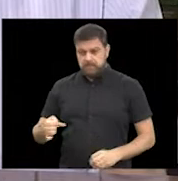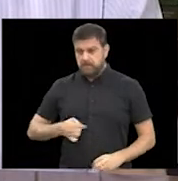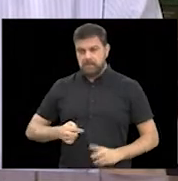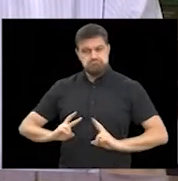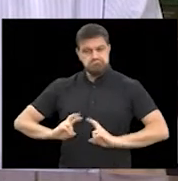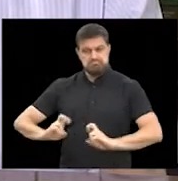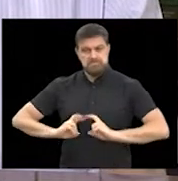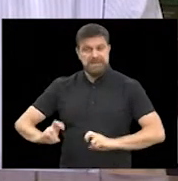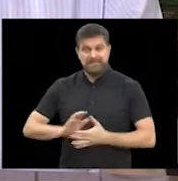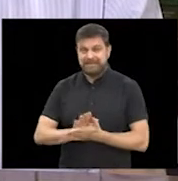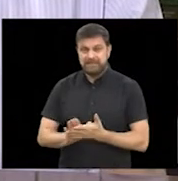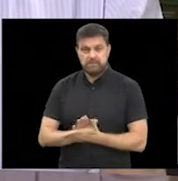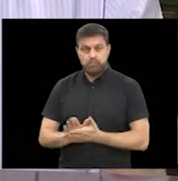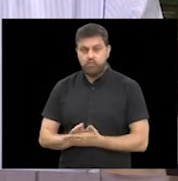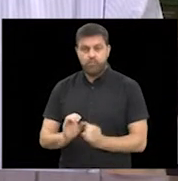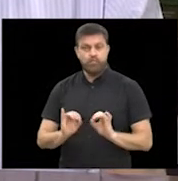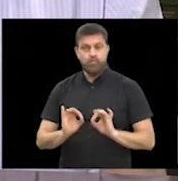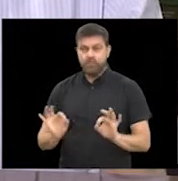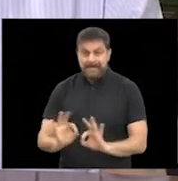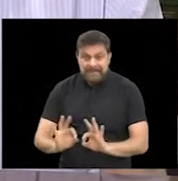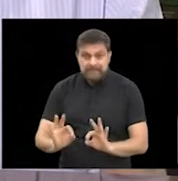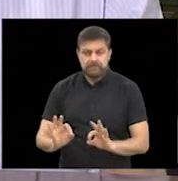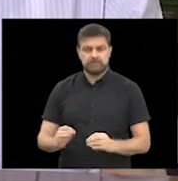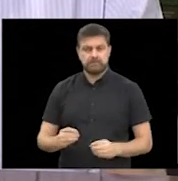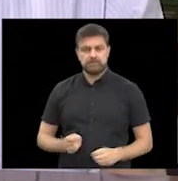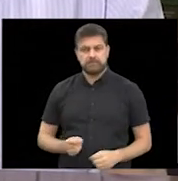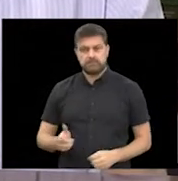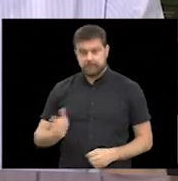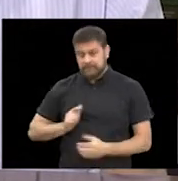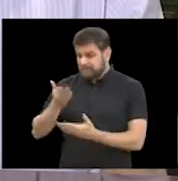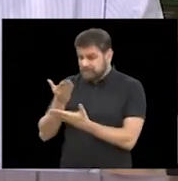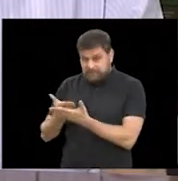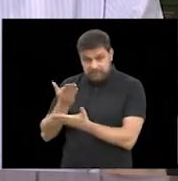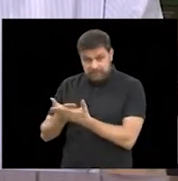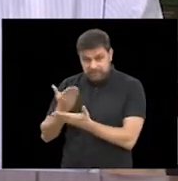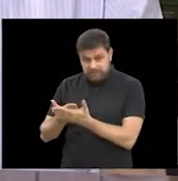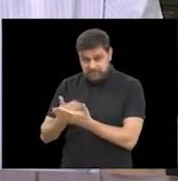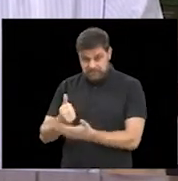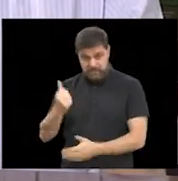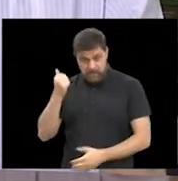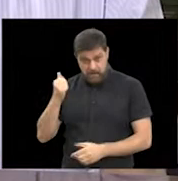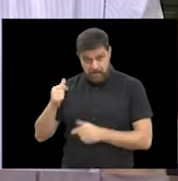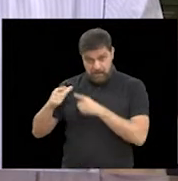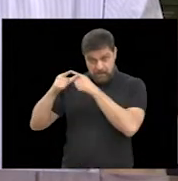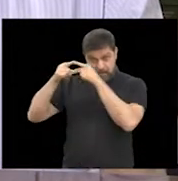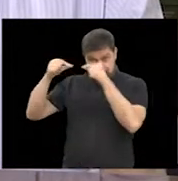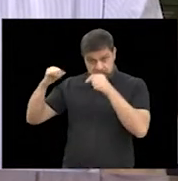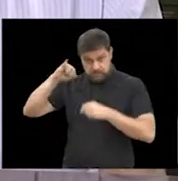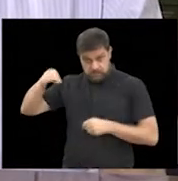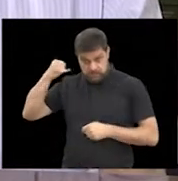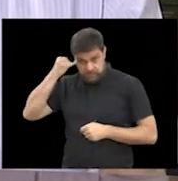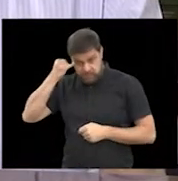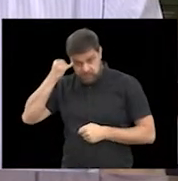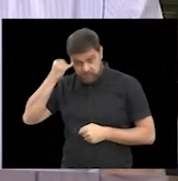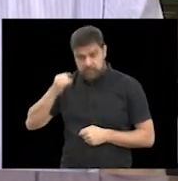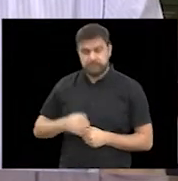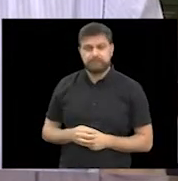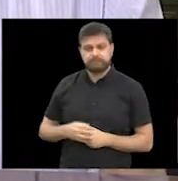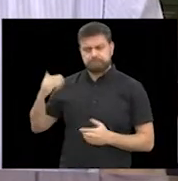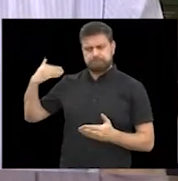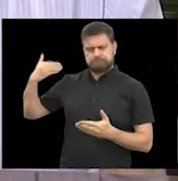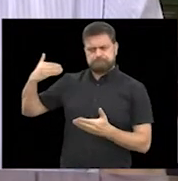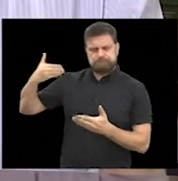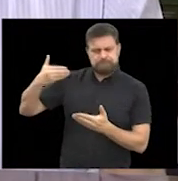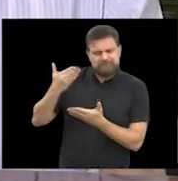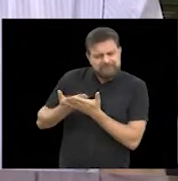dá sintomas. E como a gente tem sabe trabalhos, que tem? Tem trabalhos lá, no Japão, nessa época,